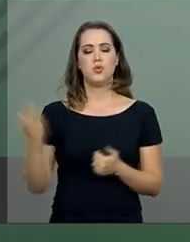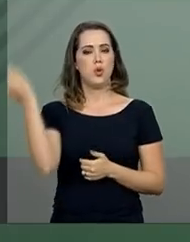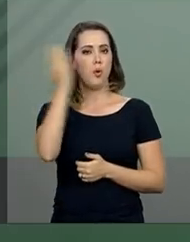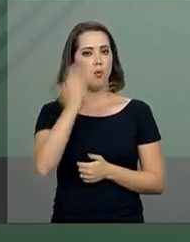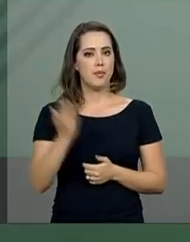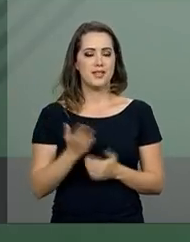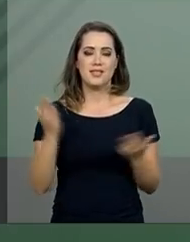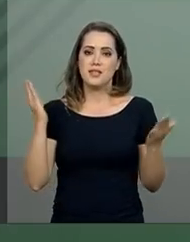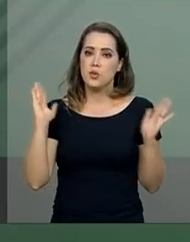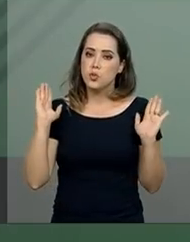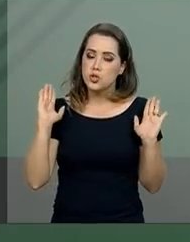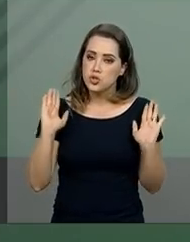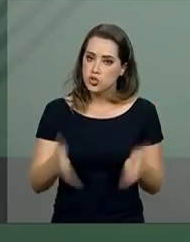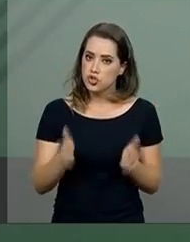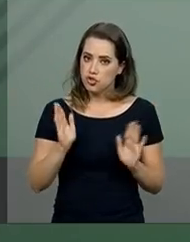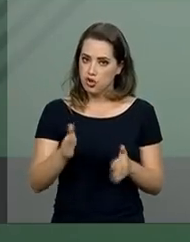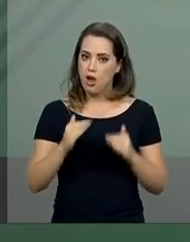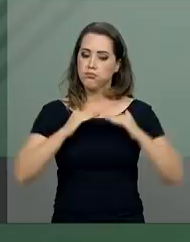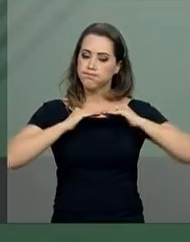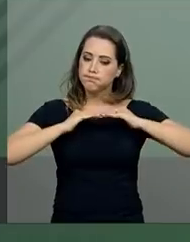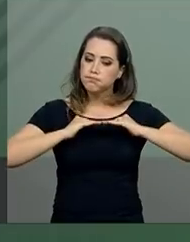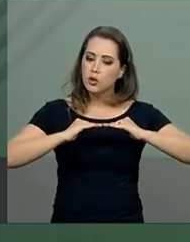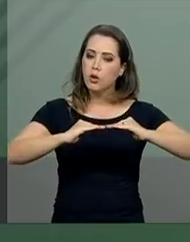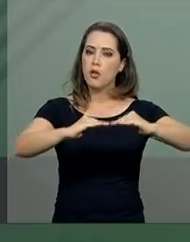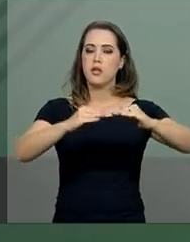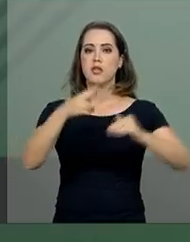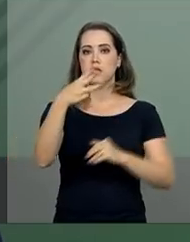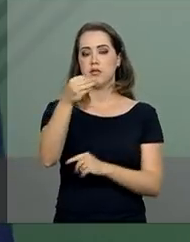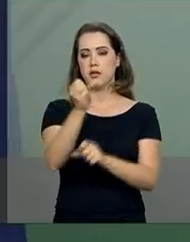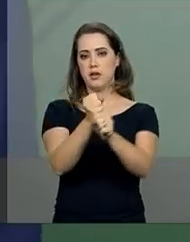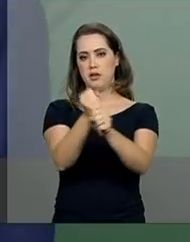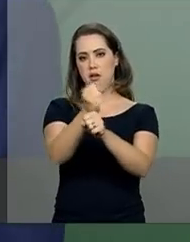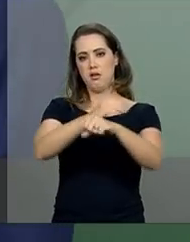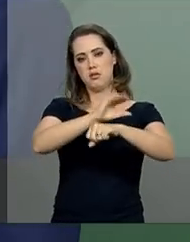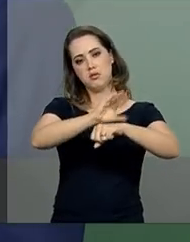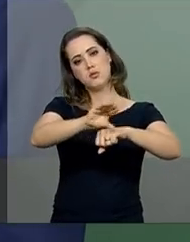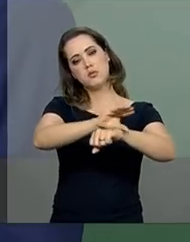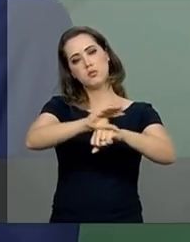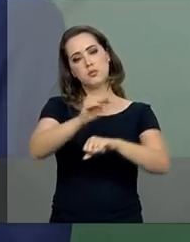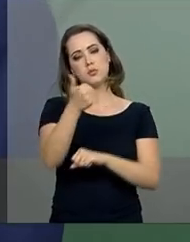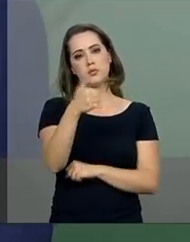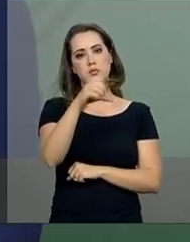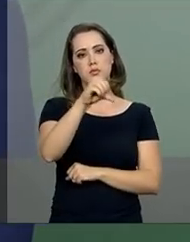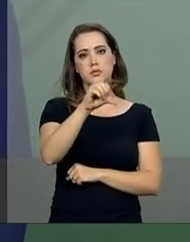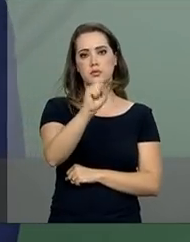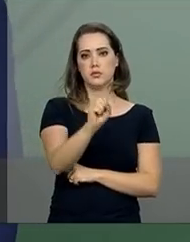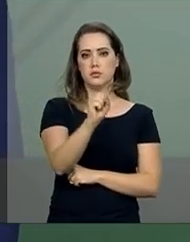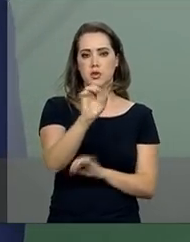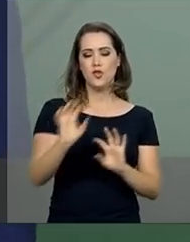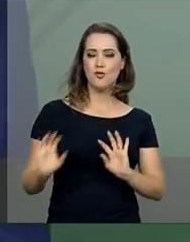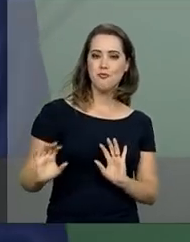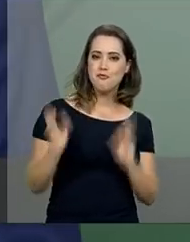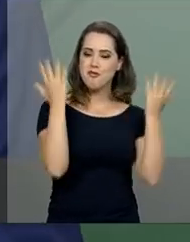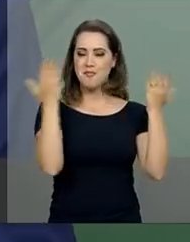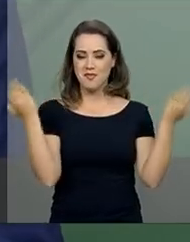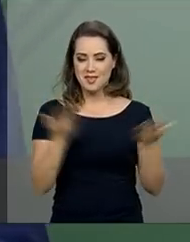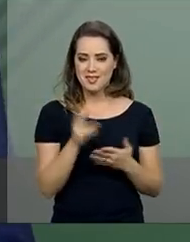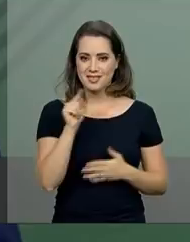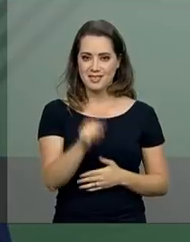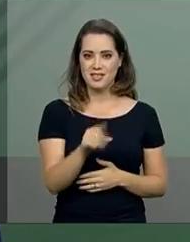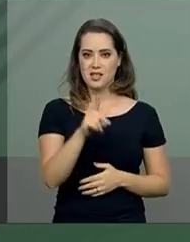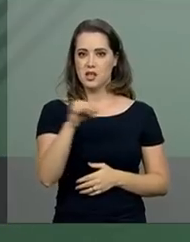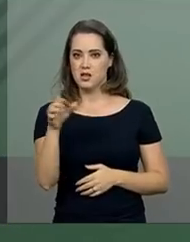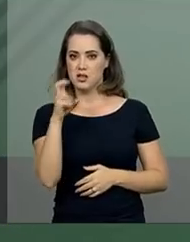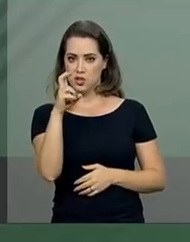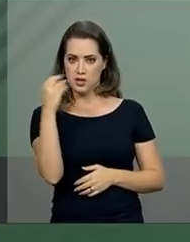dimensão de democracia 30 anos da constituição de 1988 que vamos comemorar agora no